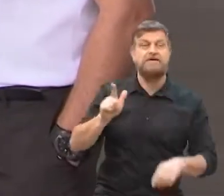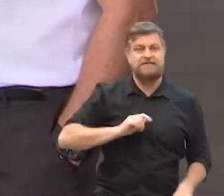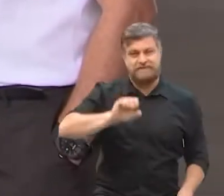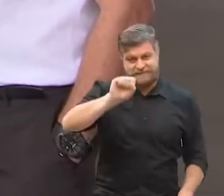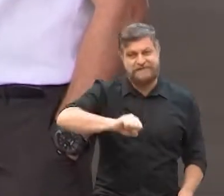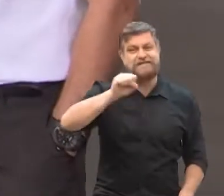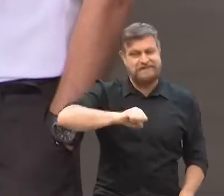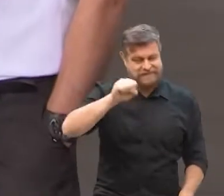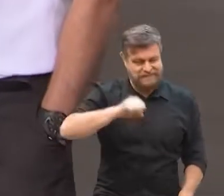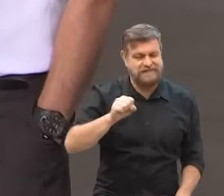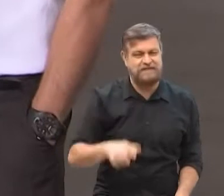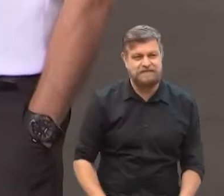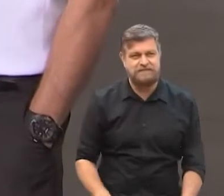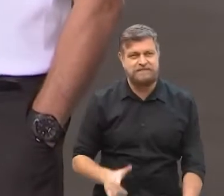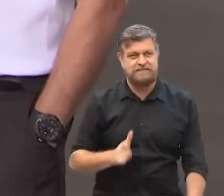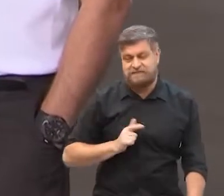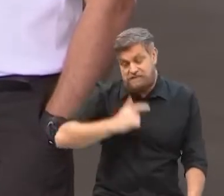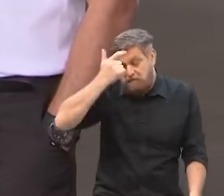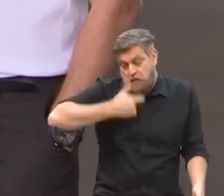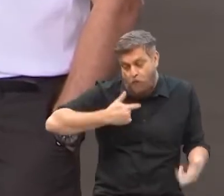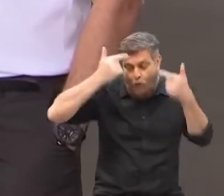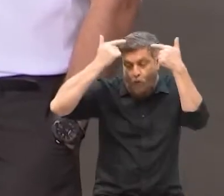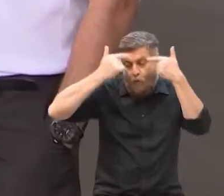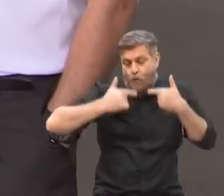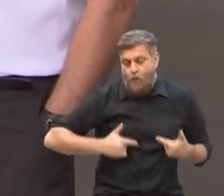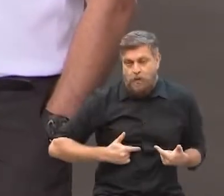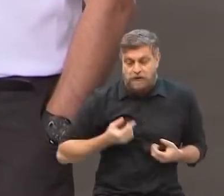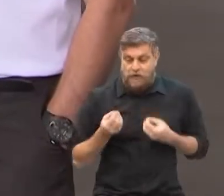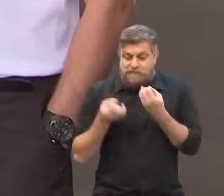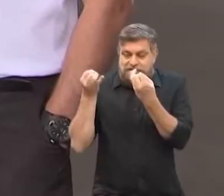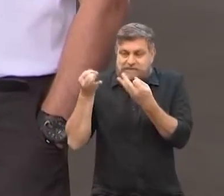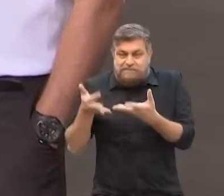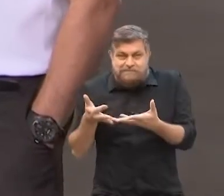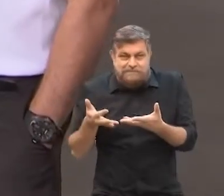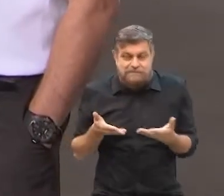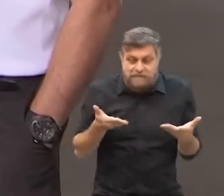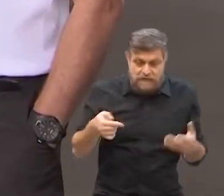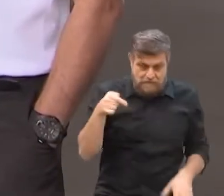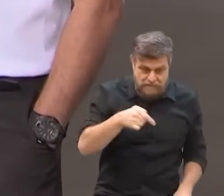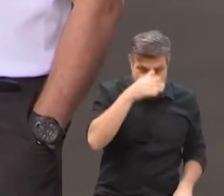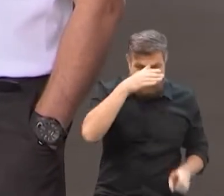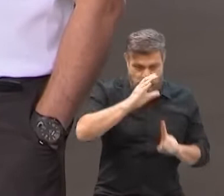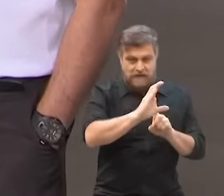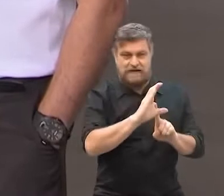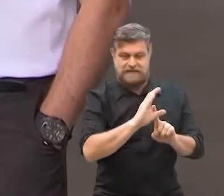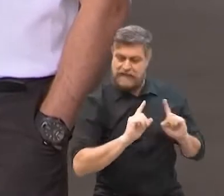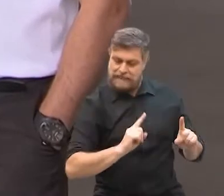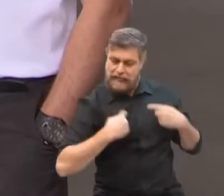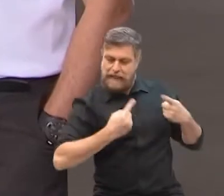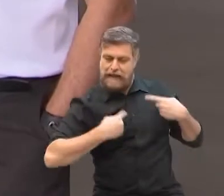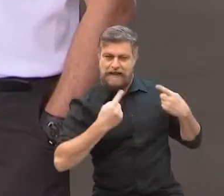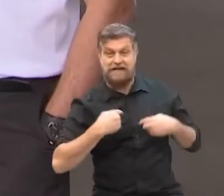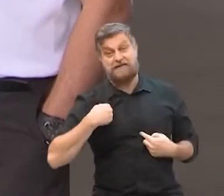Tem que escutar. E não tem nada a ver com a história, né? Não vai saber explicar para o cliente, mas o cliente acaba reclamando para quem